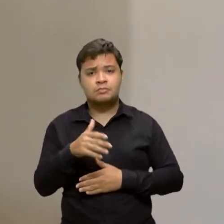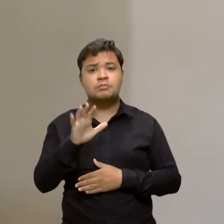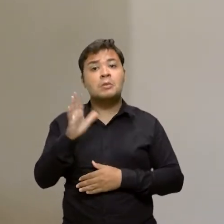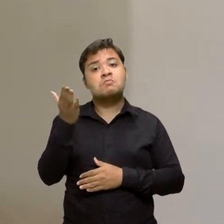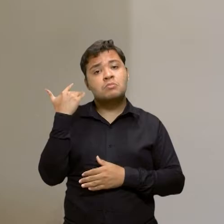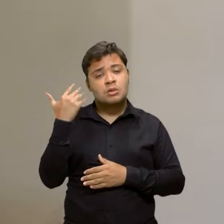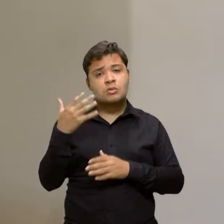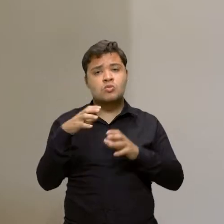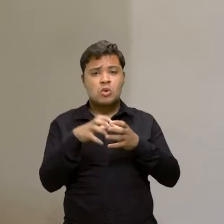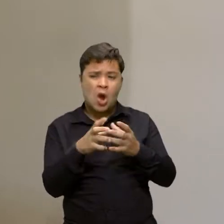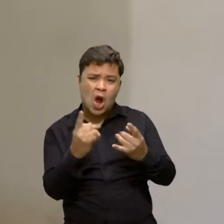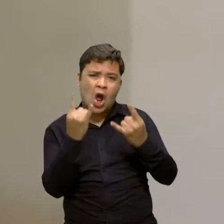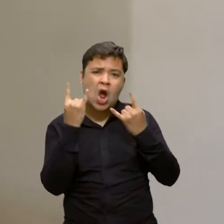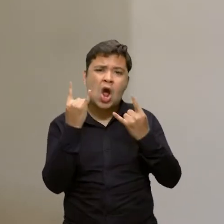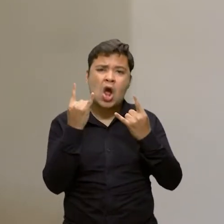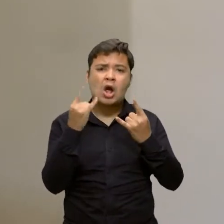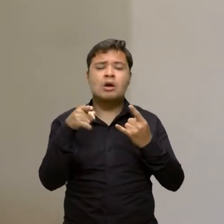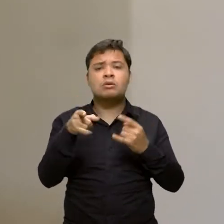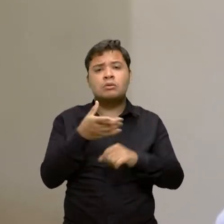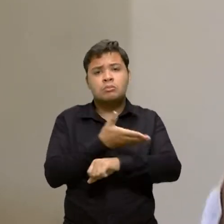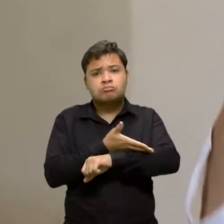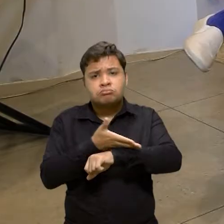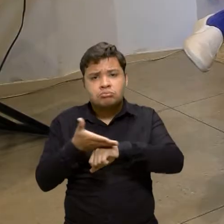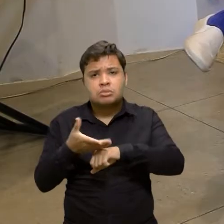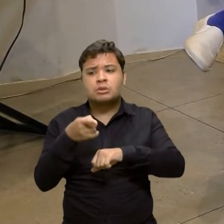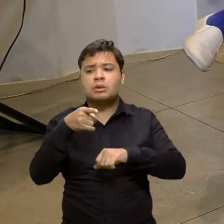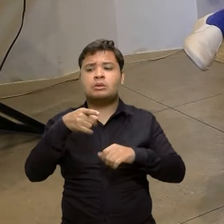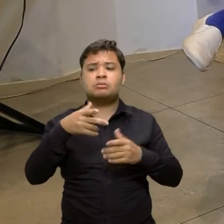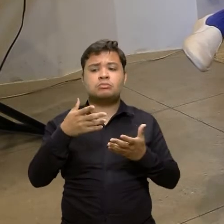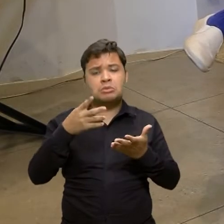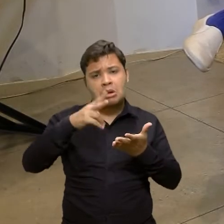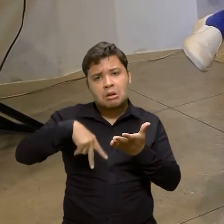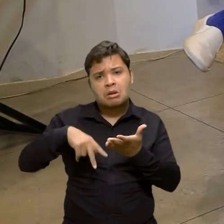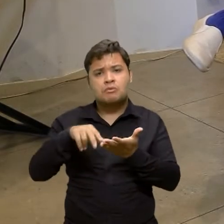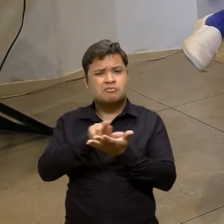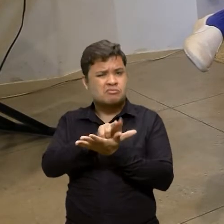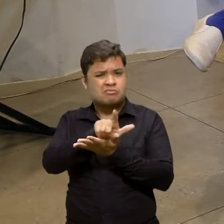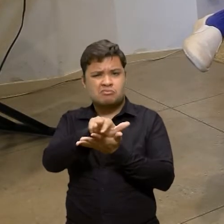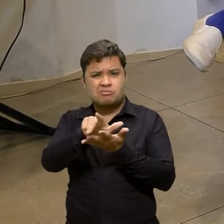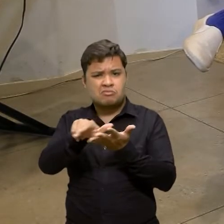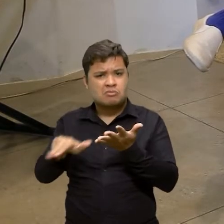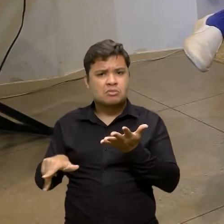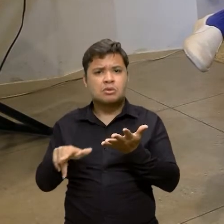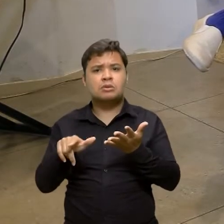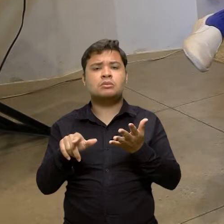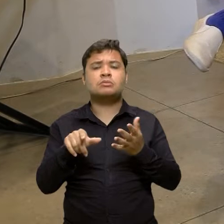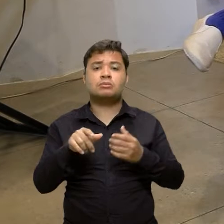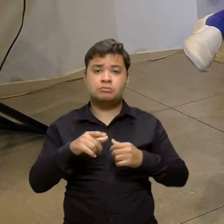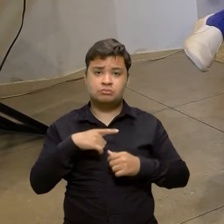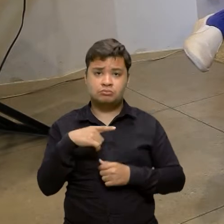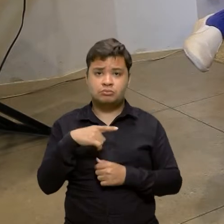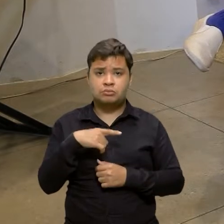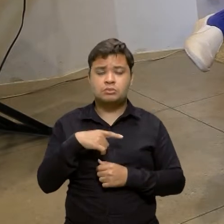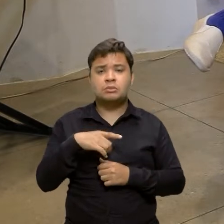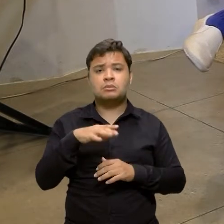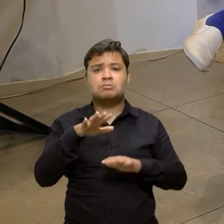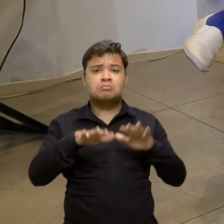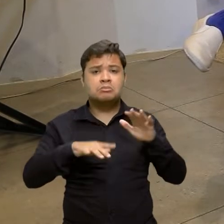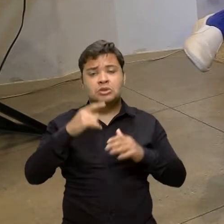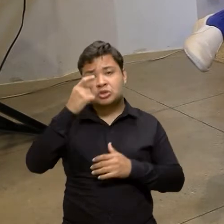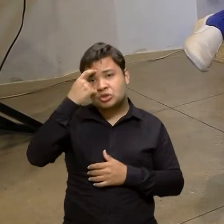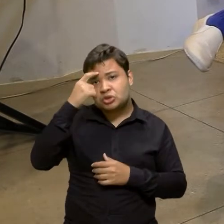galera do rock and roll lia muito, né, livros variados filósofos, né,